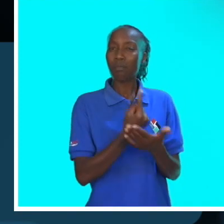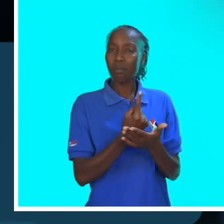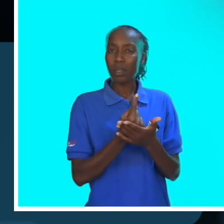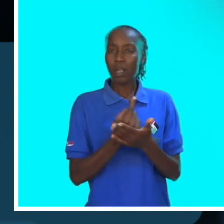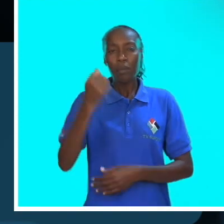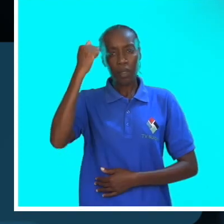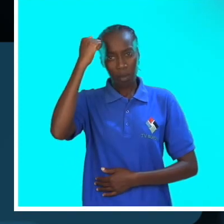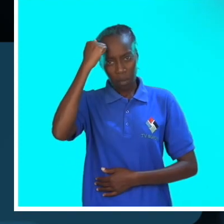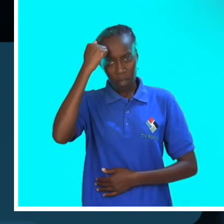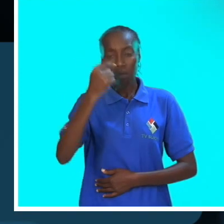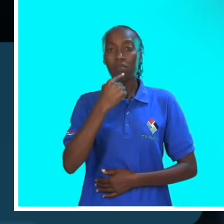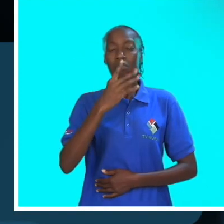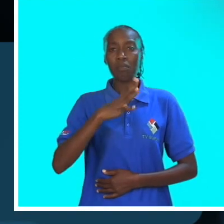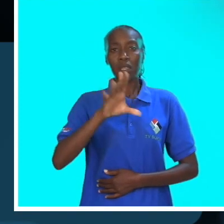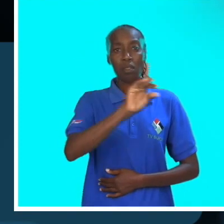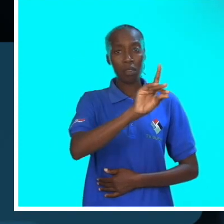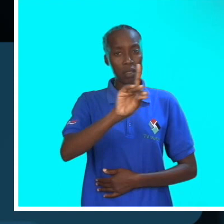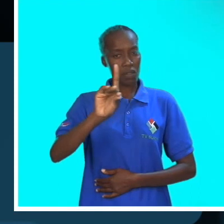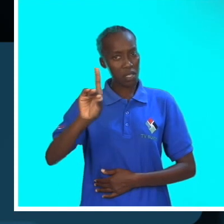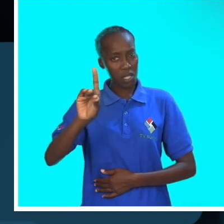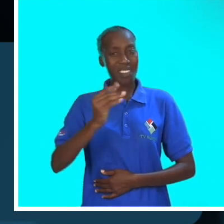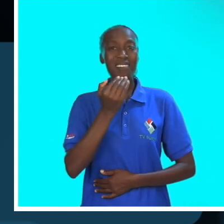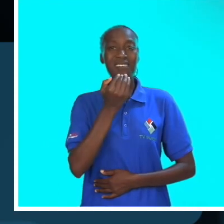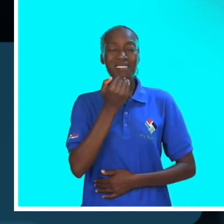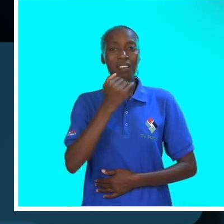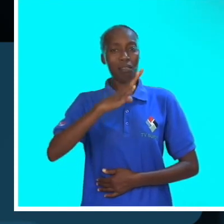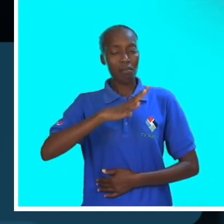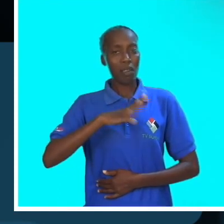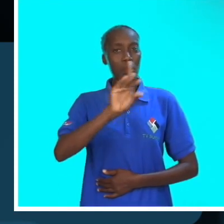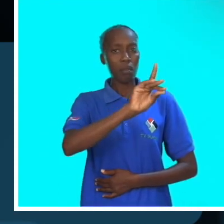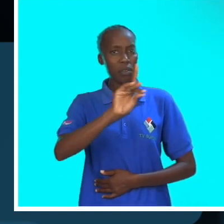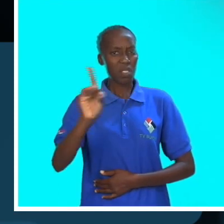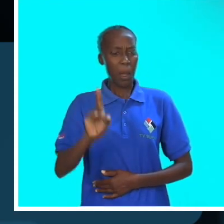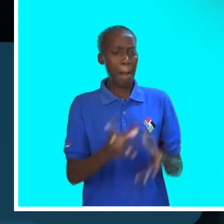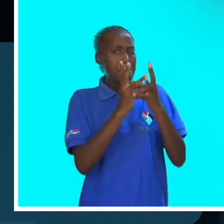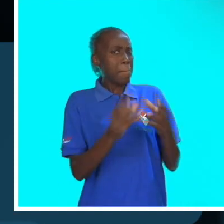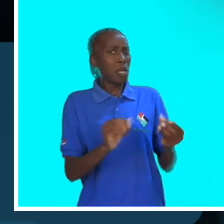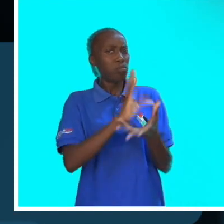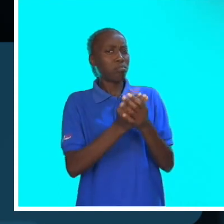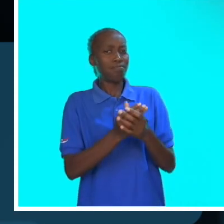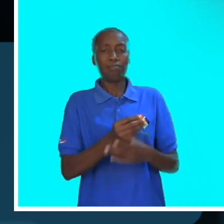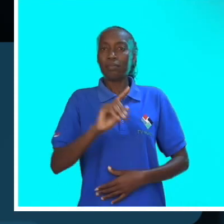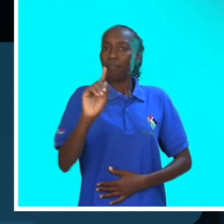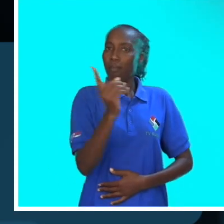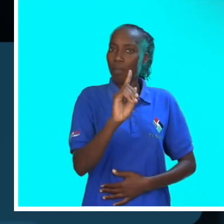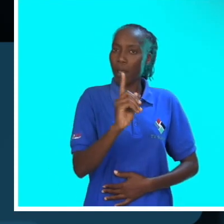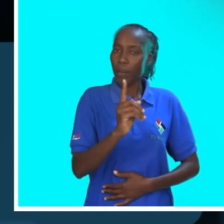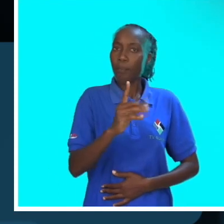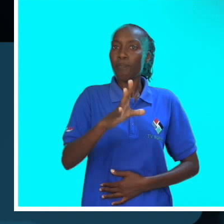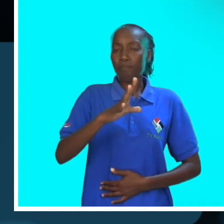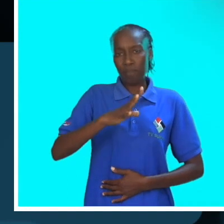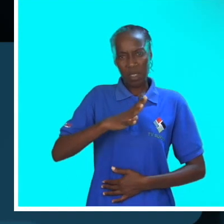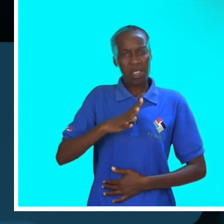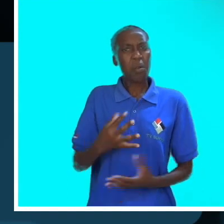o conselho que gostaria de deixar para a sociedade em si, para as pessoas com deficiência em si,